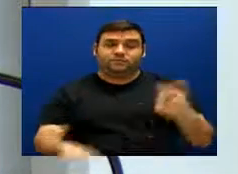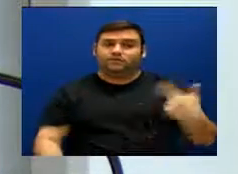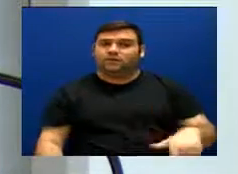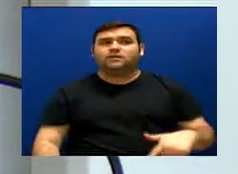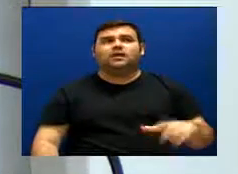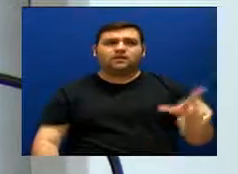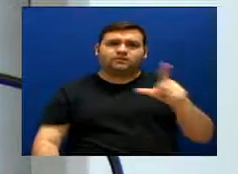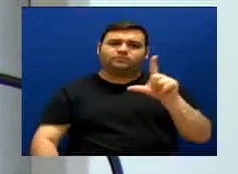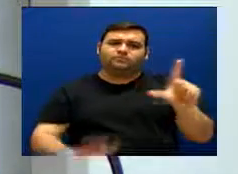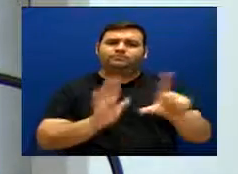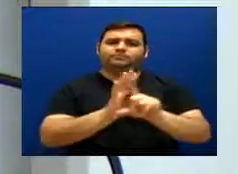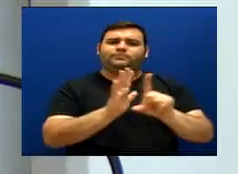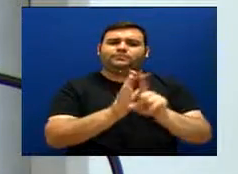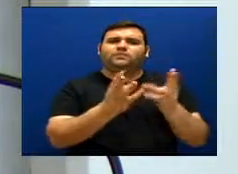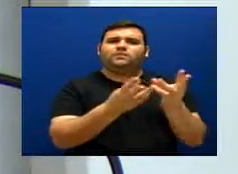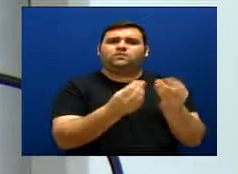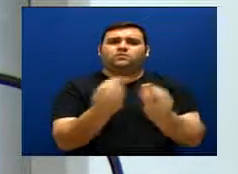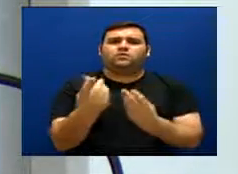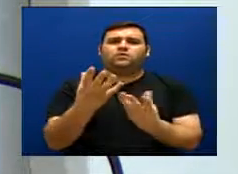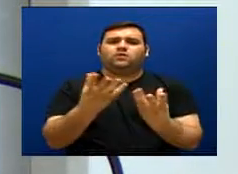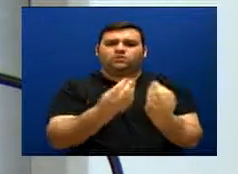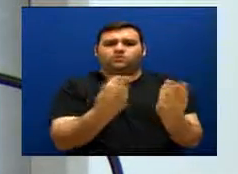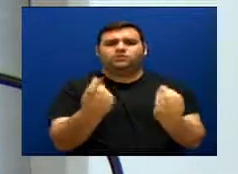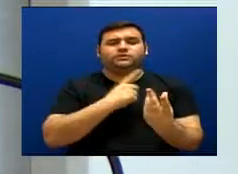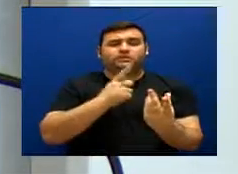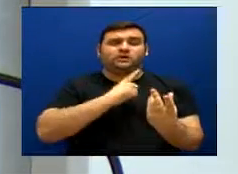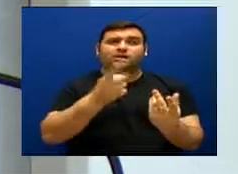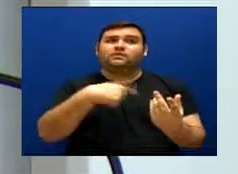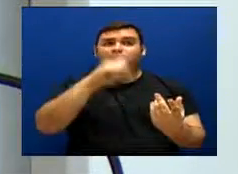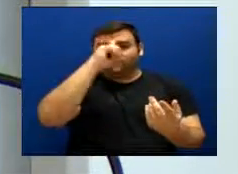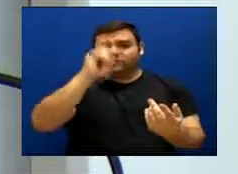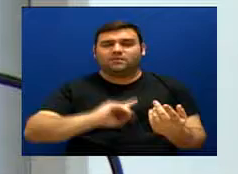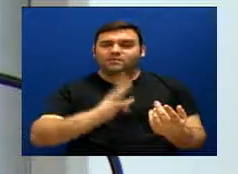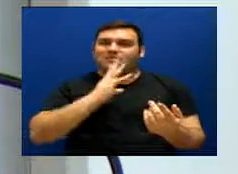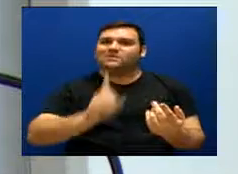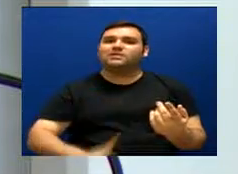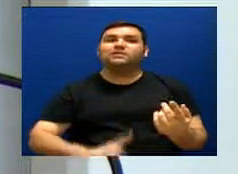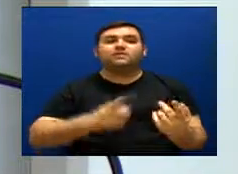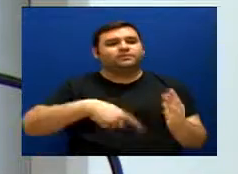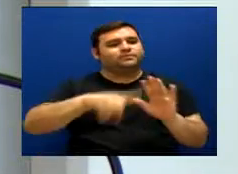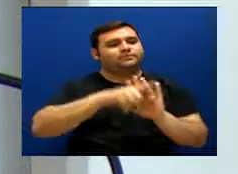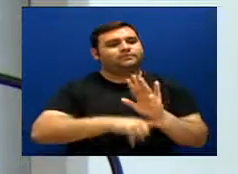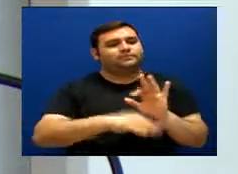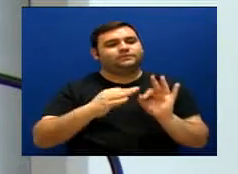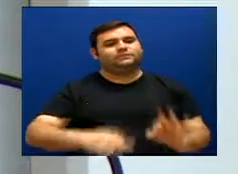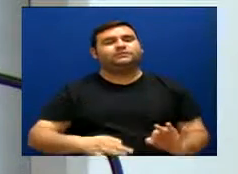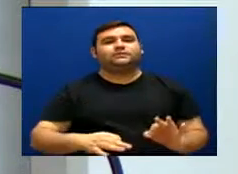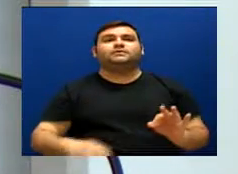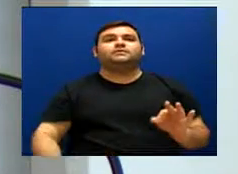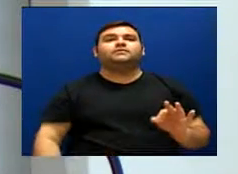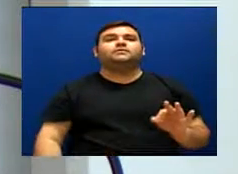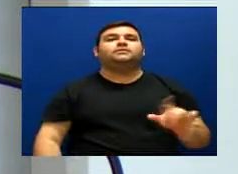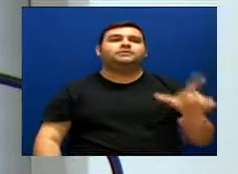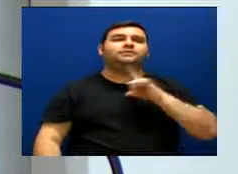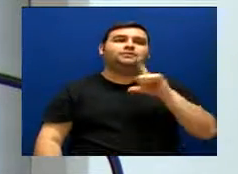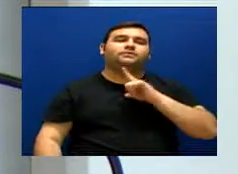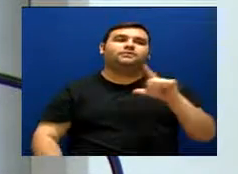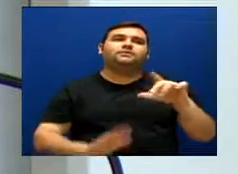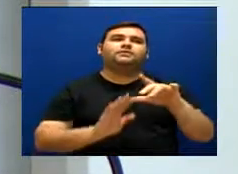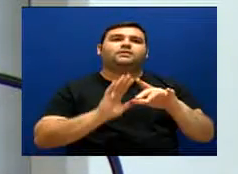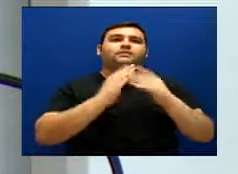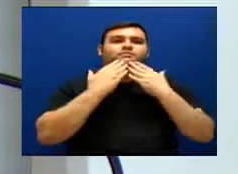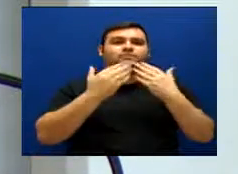Tem muitas leis que nós, a maioria da população, não sabe. E temos esse direito ao portal Transparência,